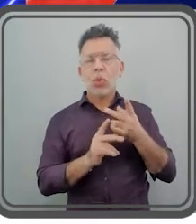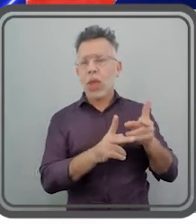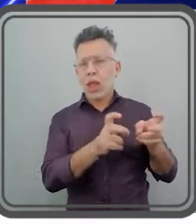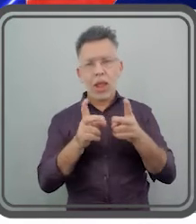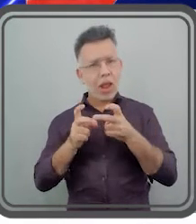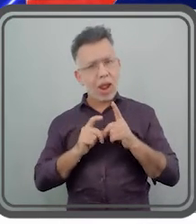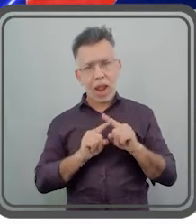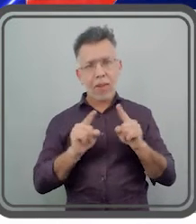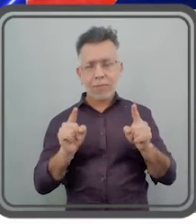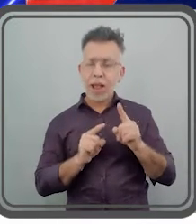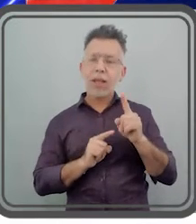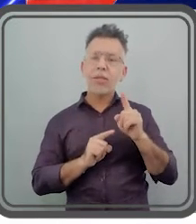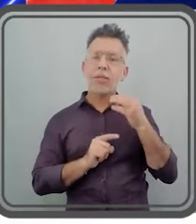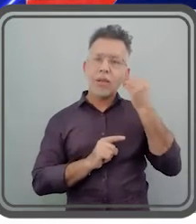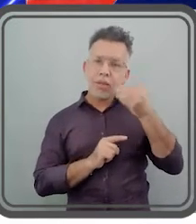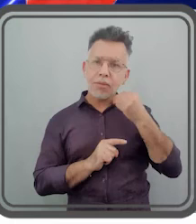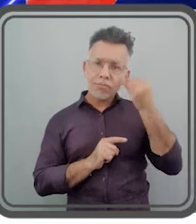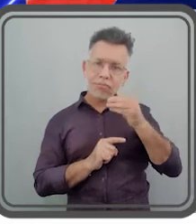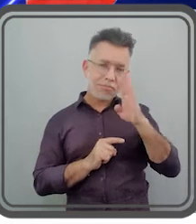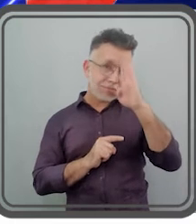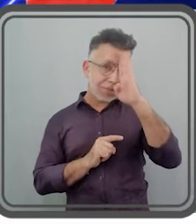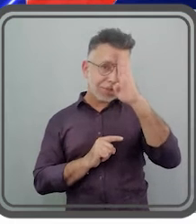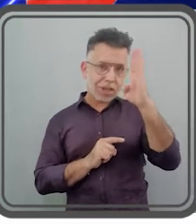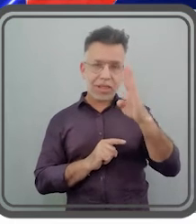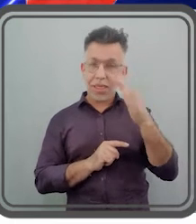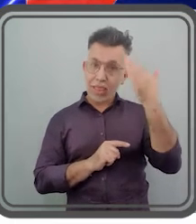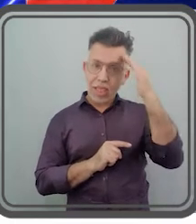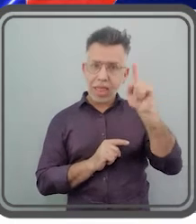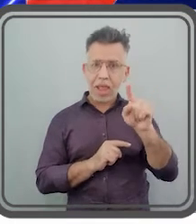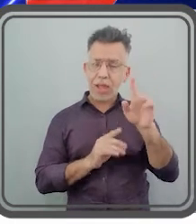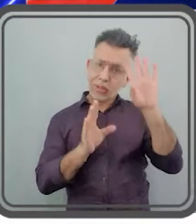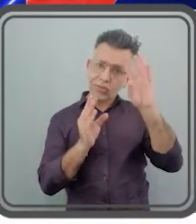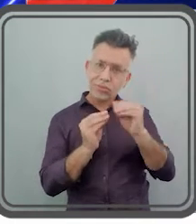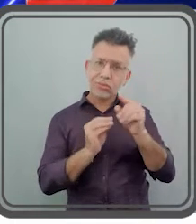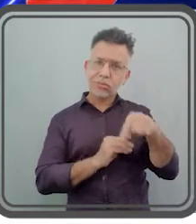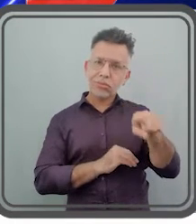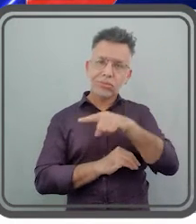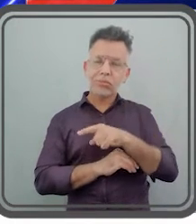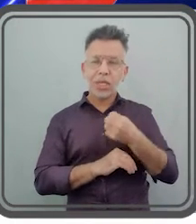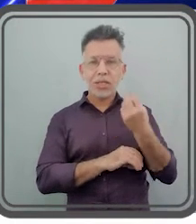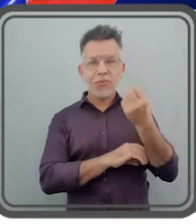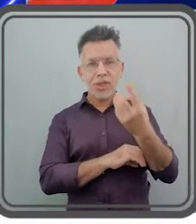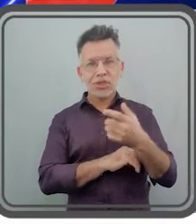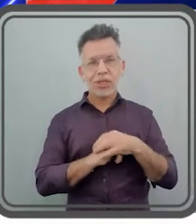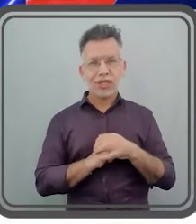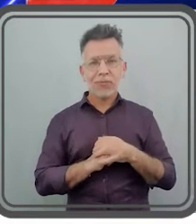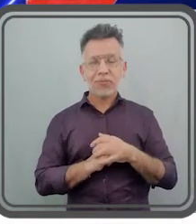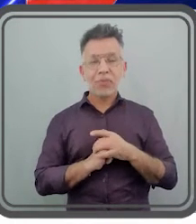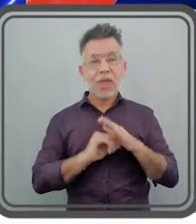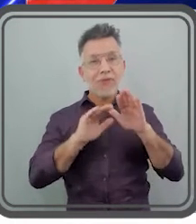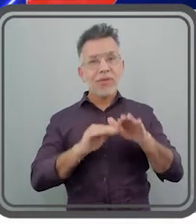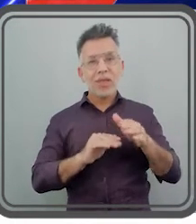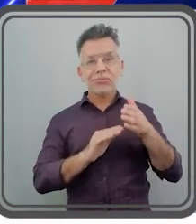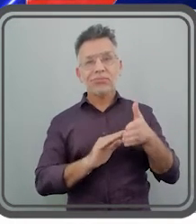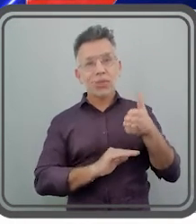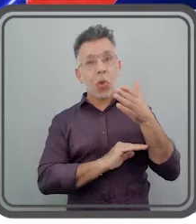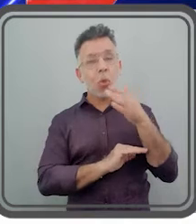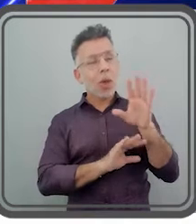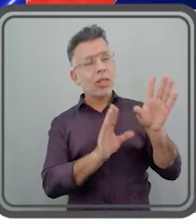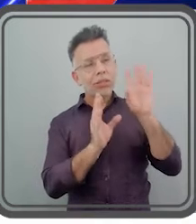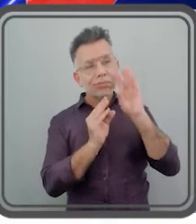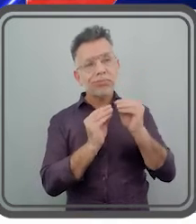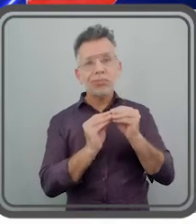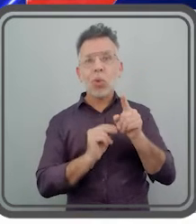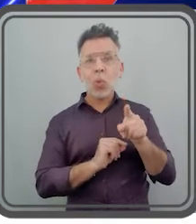estabilidade nesse momento num principalmente a diretamente entendeu o feedback das pessoas que estão viajando fica no hotel e qual é o